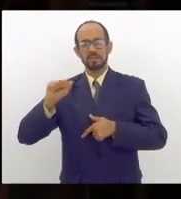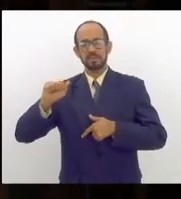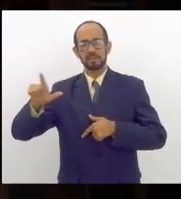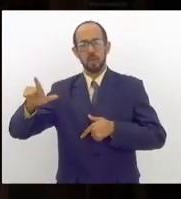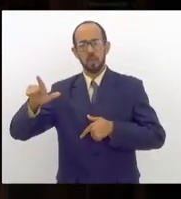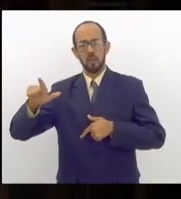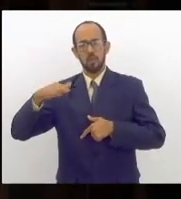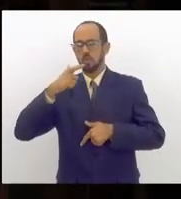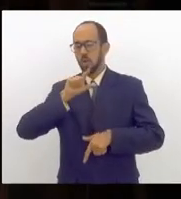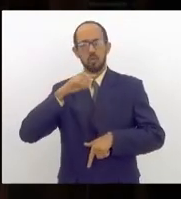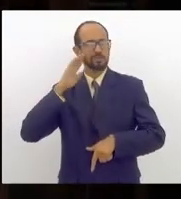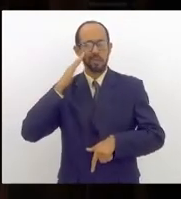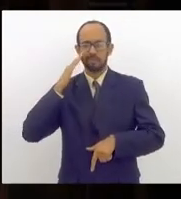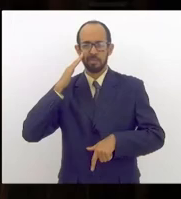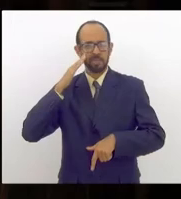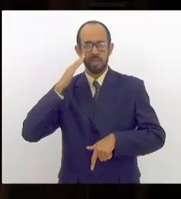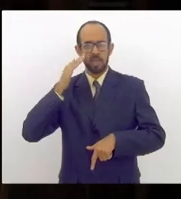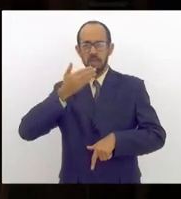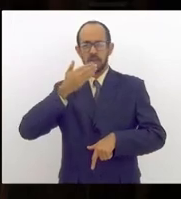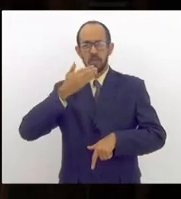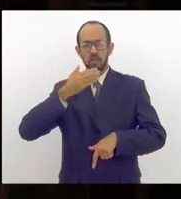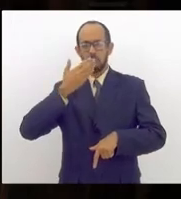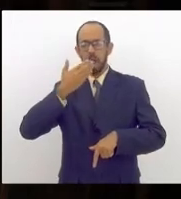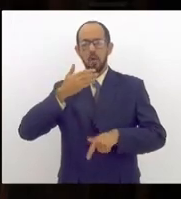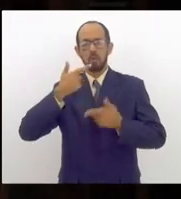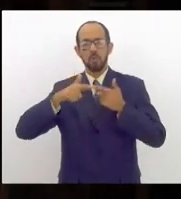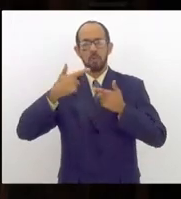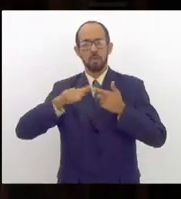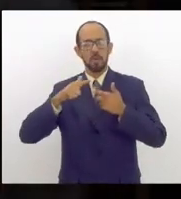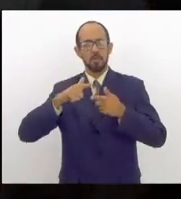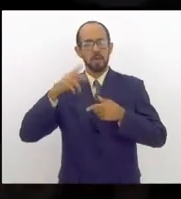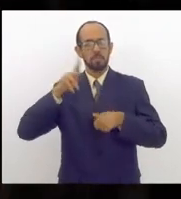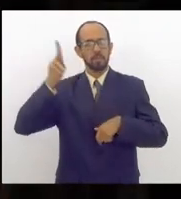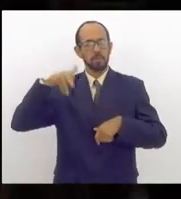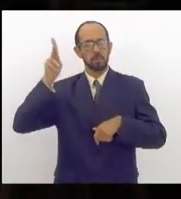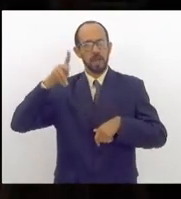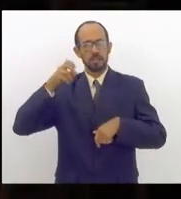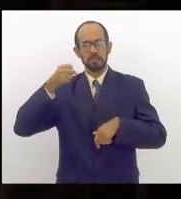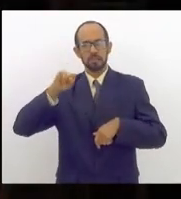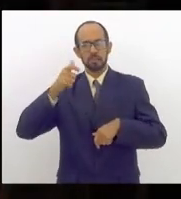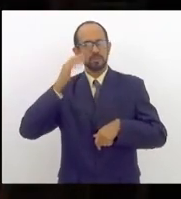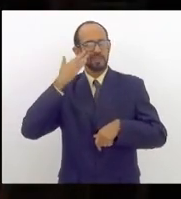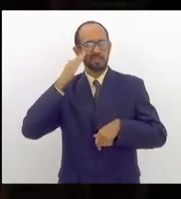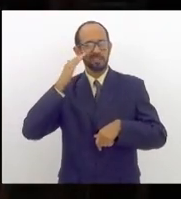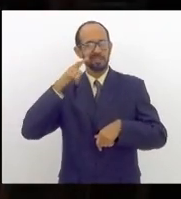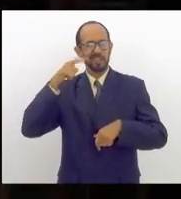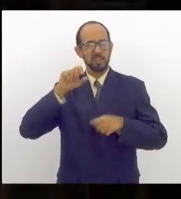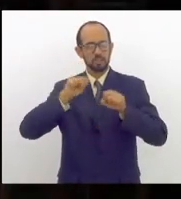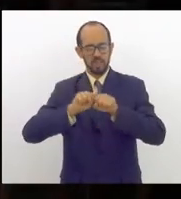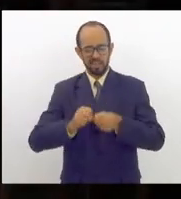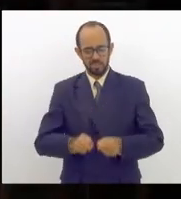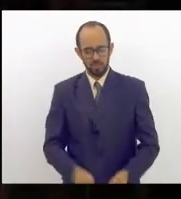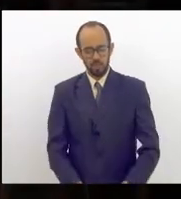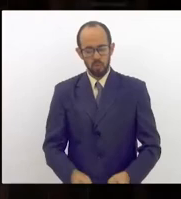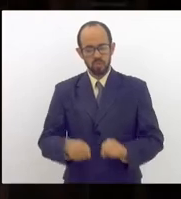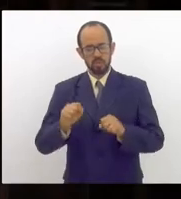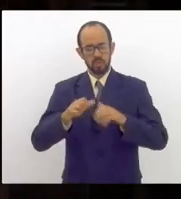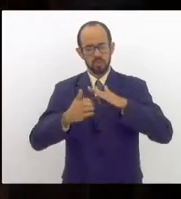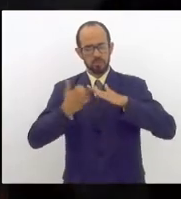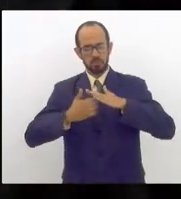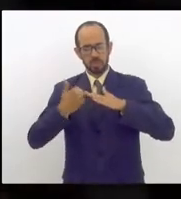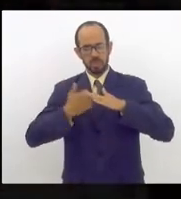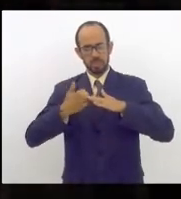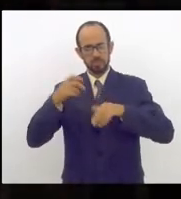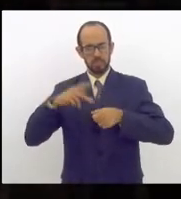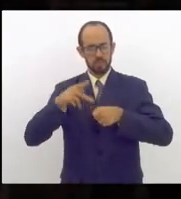não consegue entender o que aconteceu com a Petrobras se não entender os interesses em destruir a petroquímica em transformar